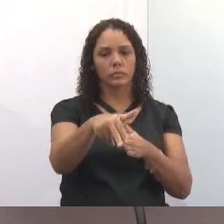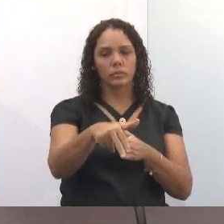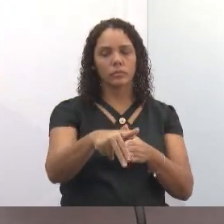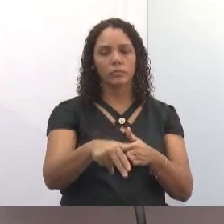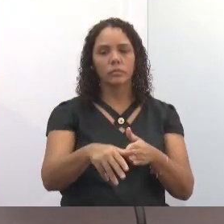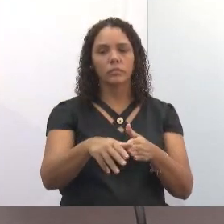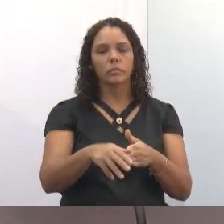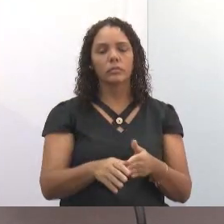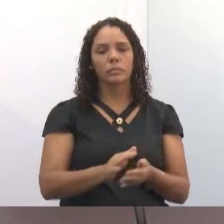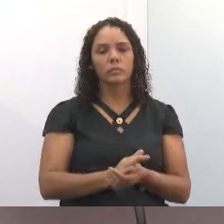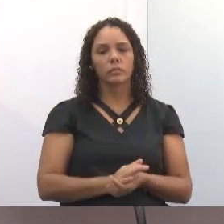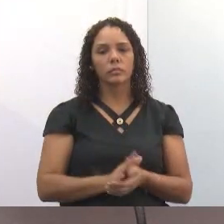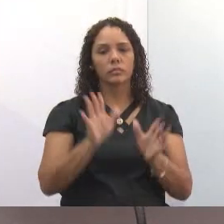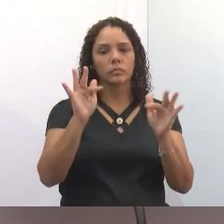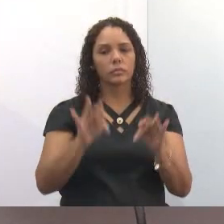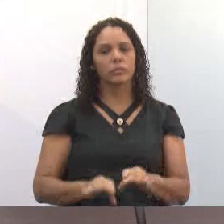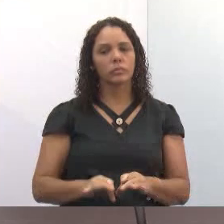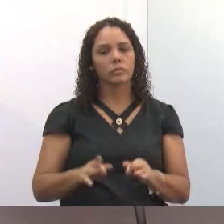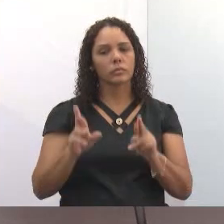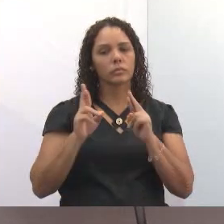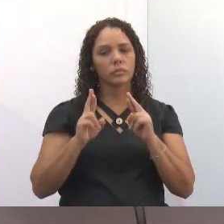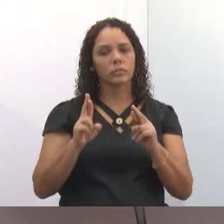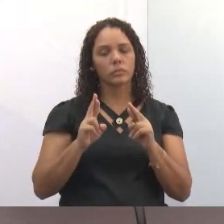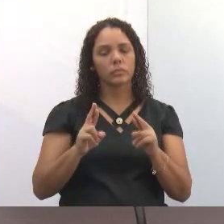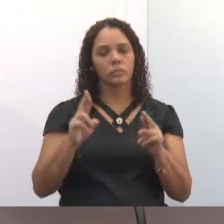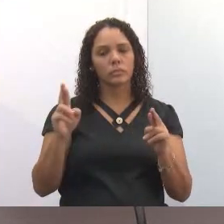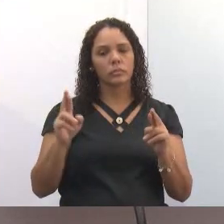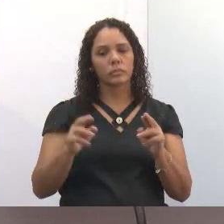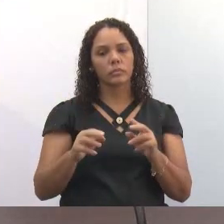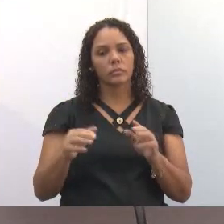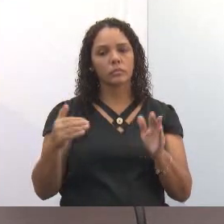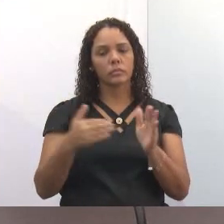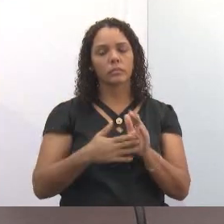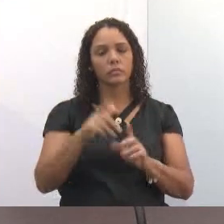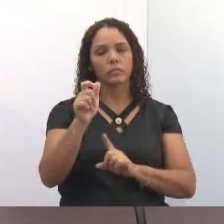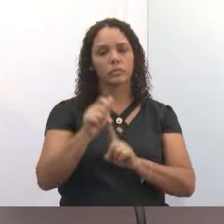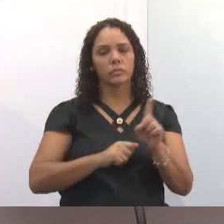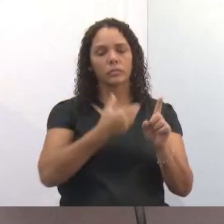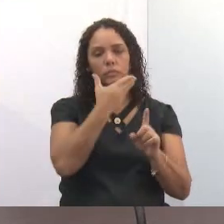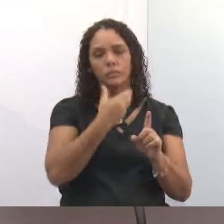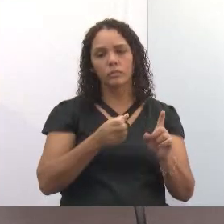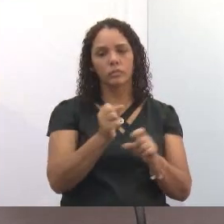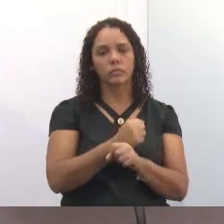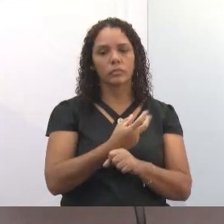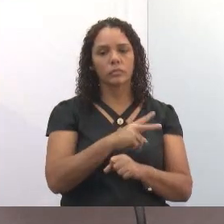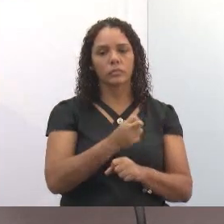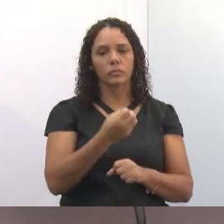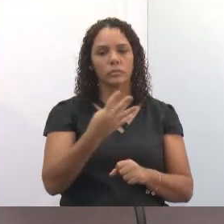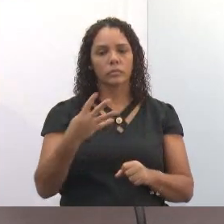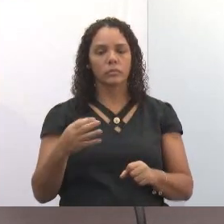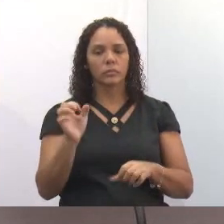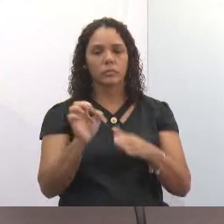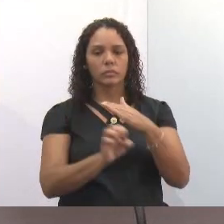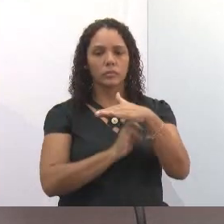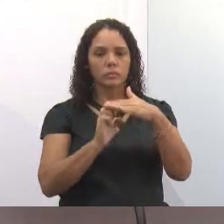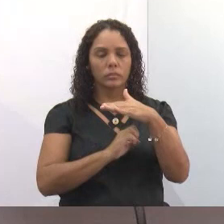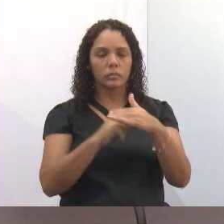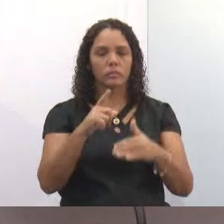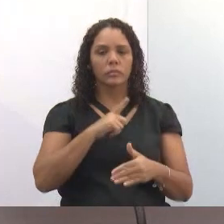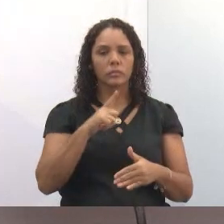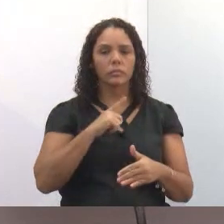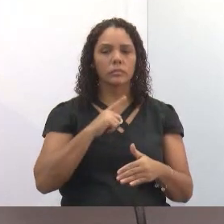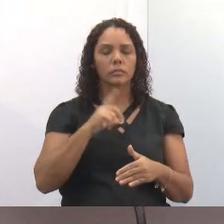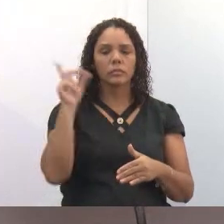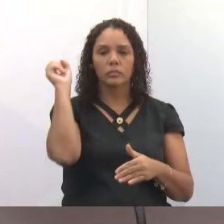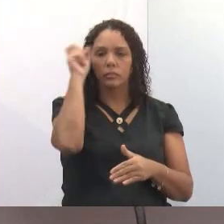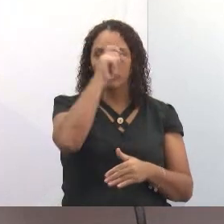de conclusão e entrega do projeto é para dezembro de 2024. A empresa contratada enfrentou dificuldades na execução